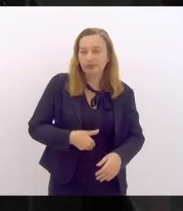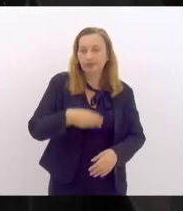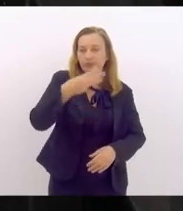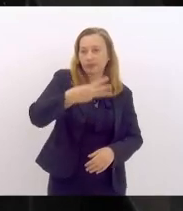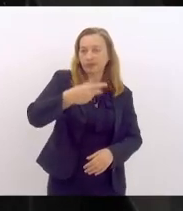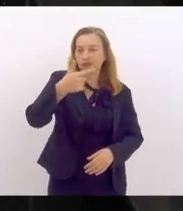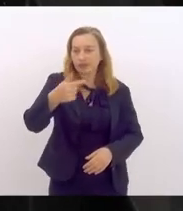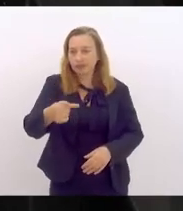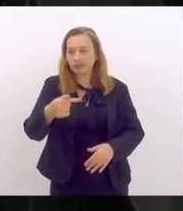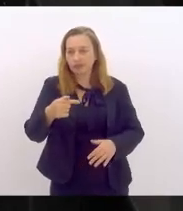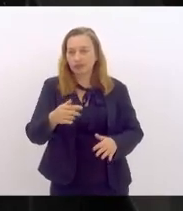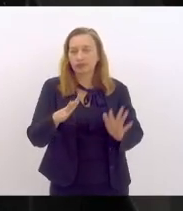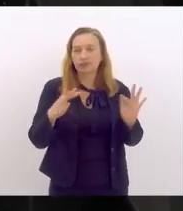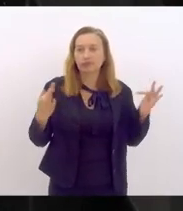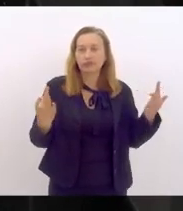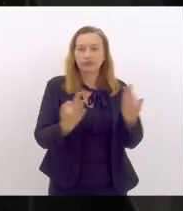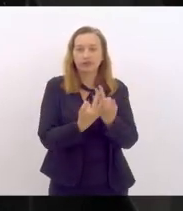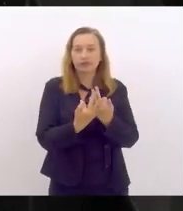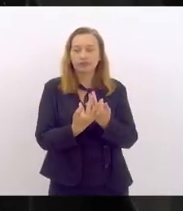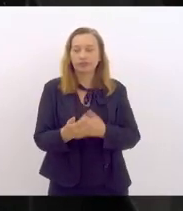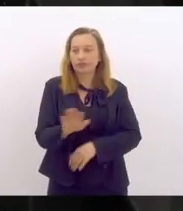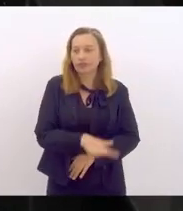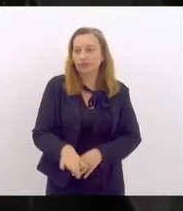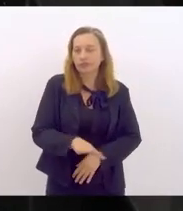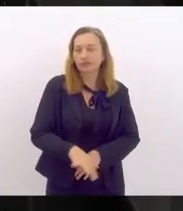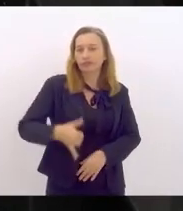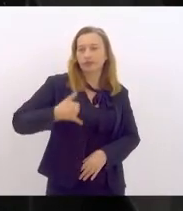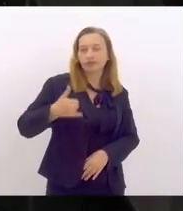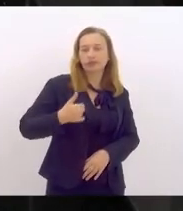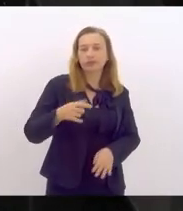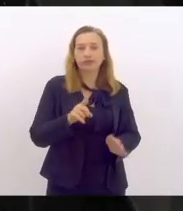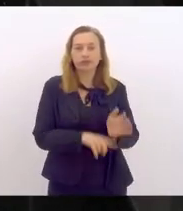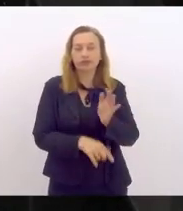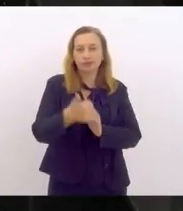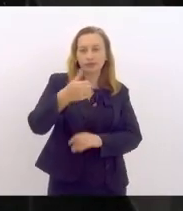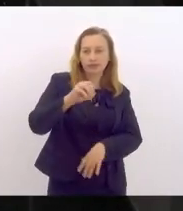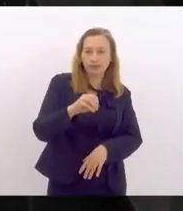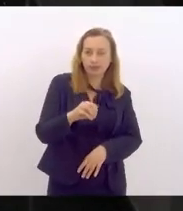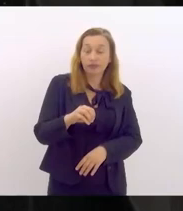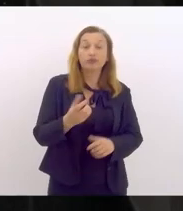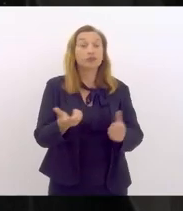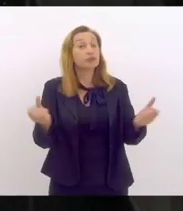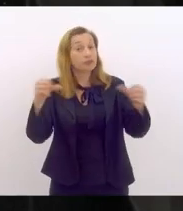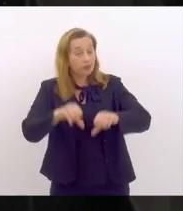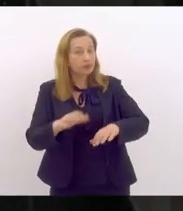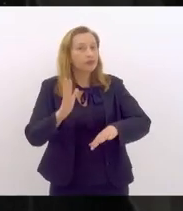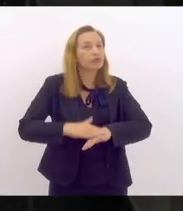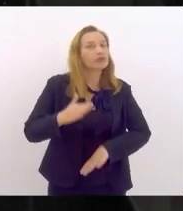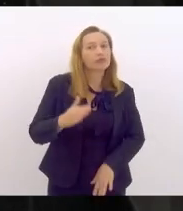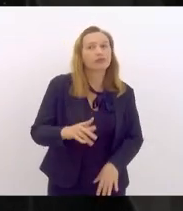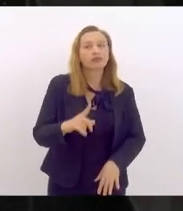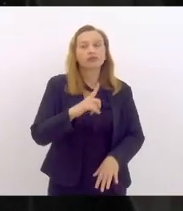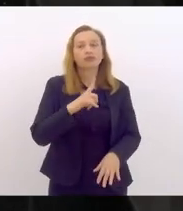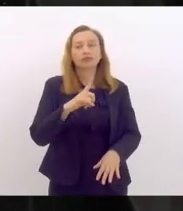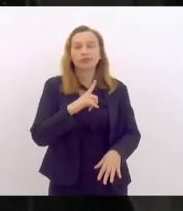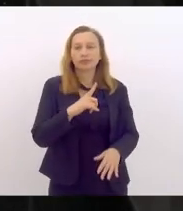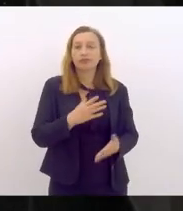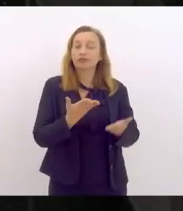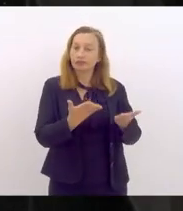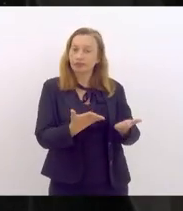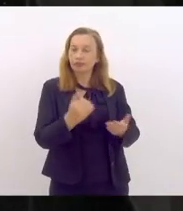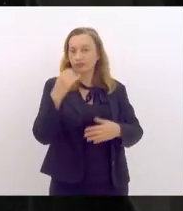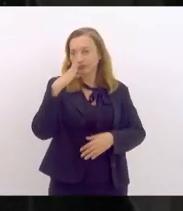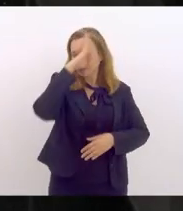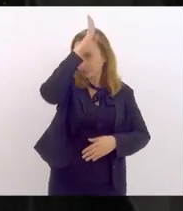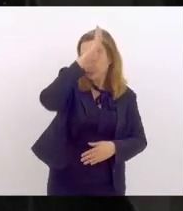dos lares com crianças melhoras menores de 10 anos e esse quadro se agrava quando tem ataques como eixo de